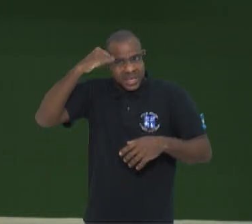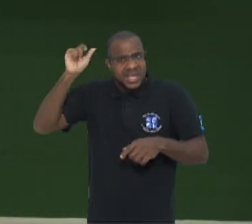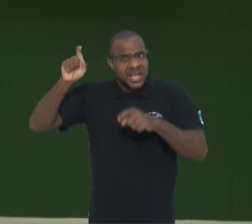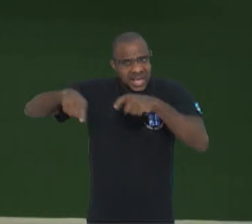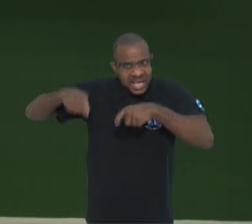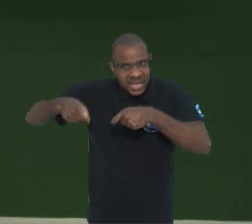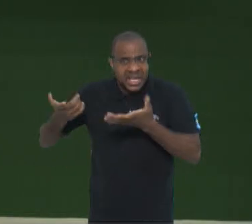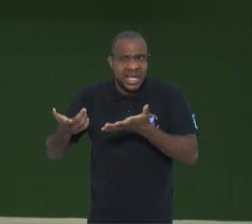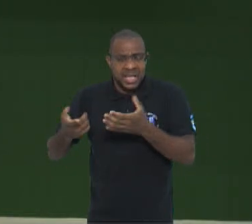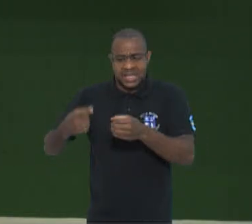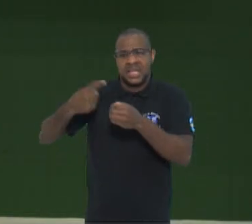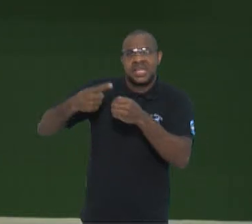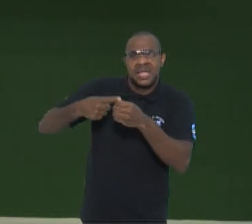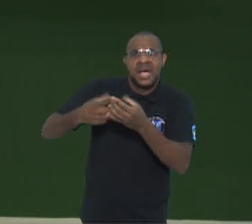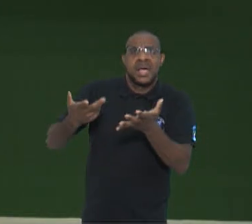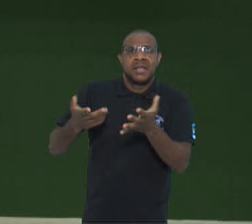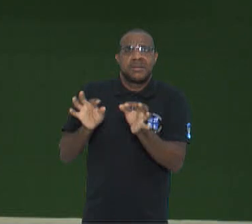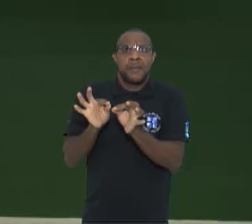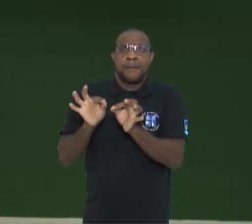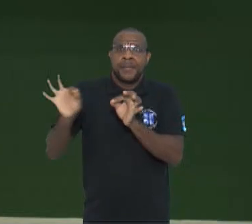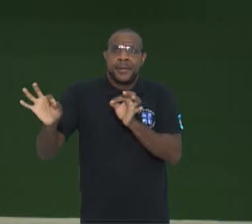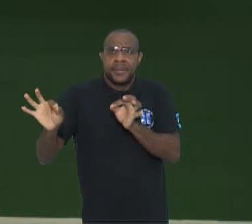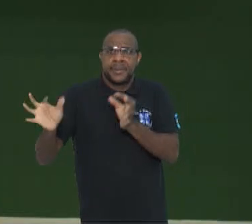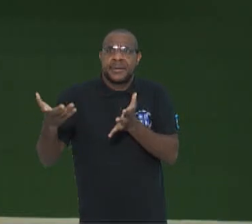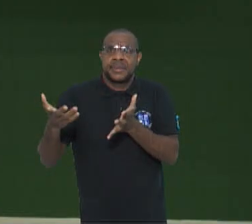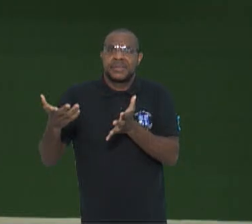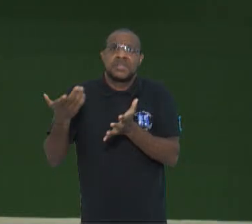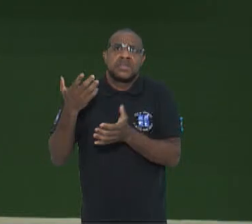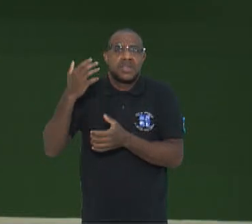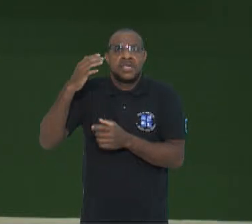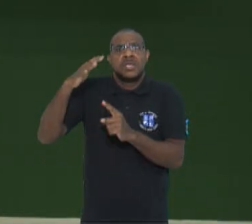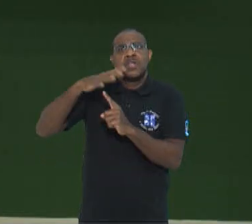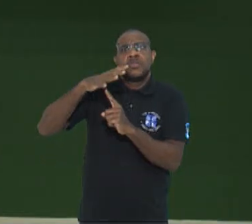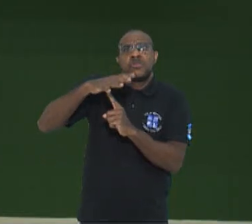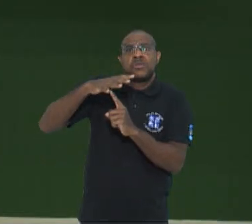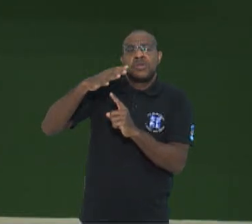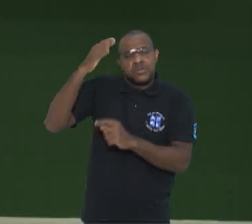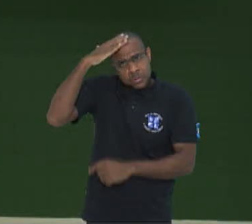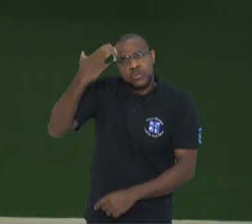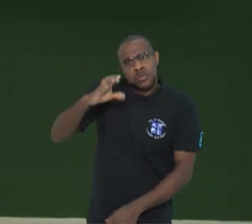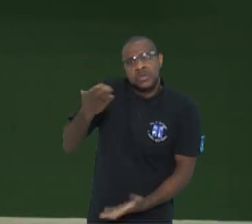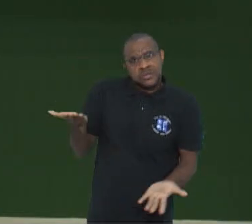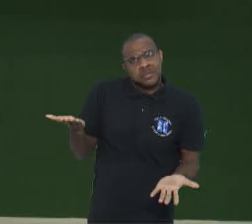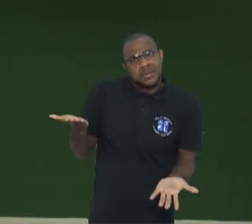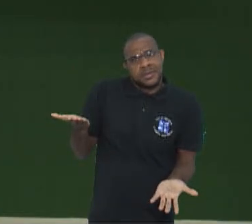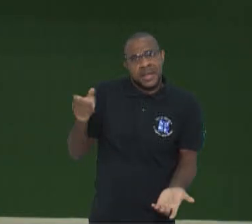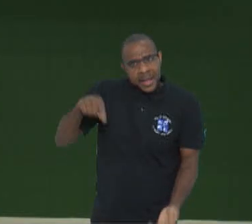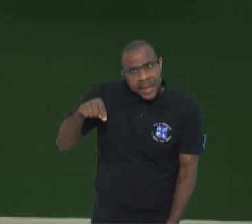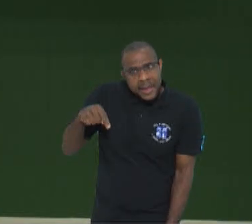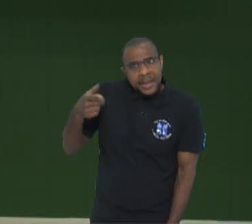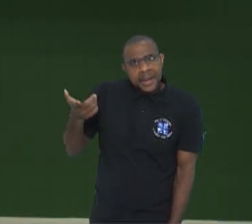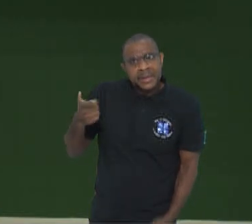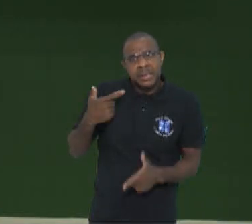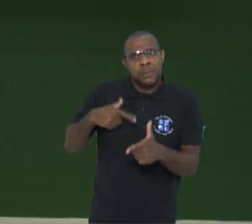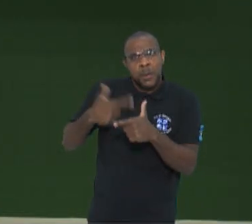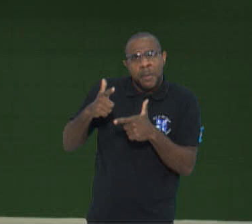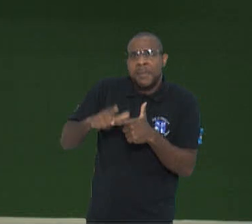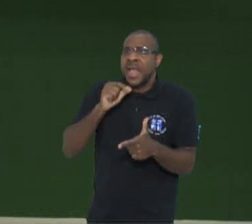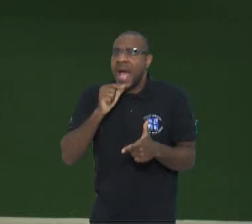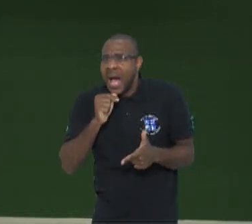da cidade de Curitiba, que tem problema de saneamento, né, nas partes ali mais rurais, ou não, né, sobre o que